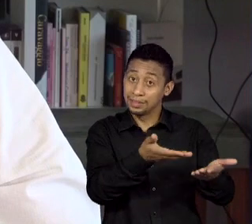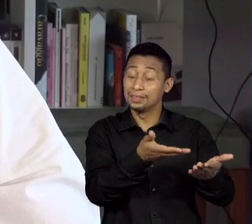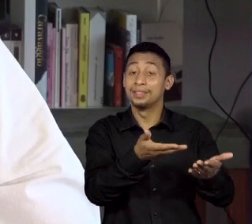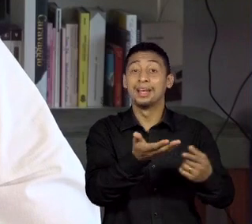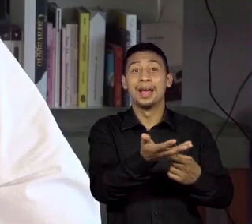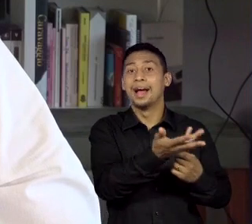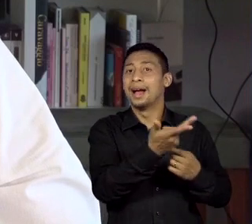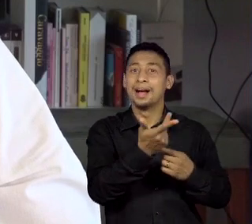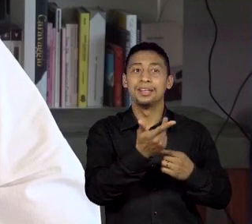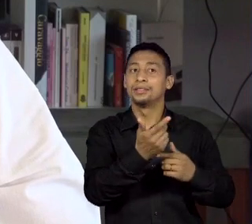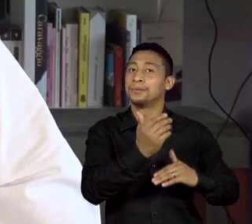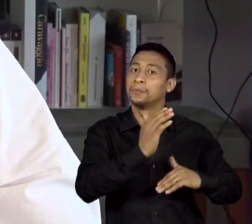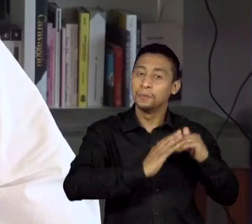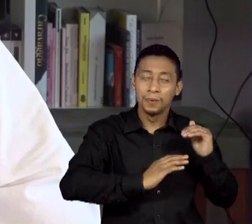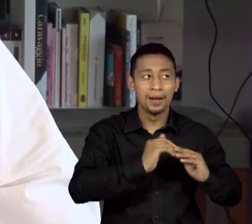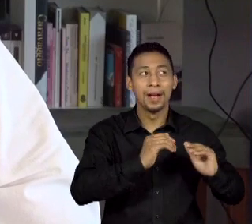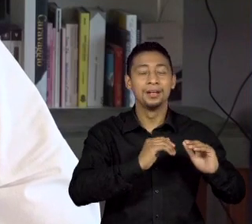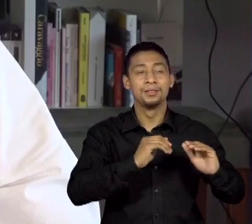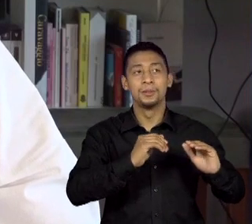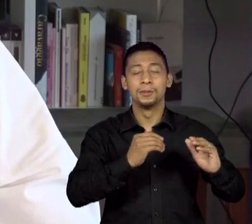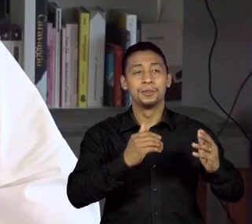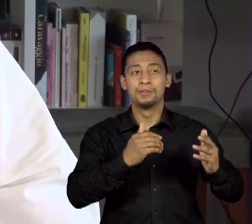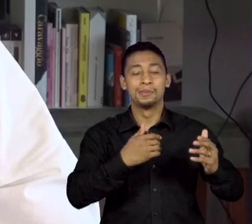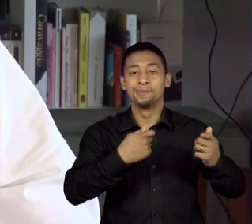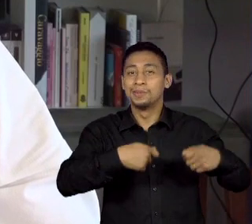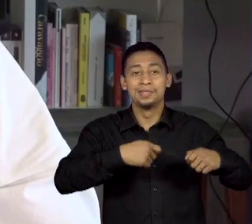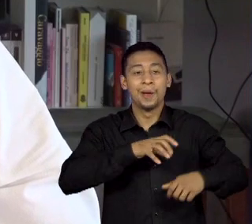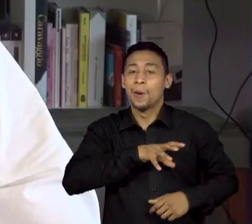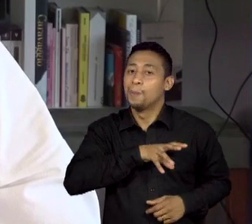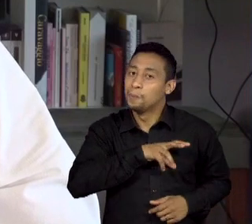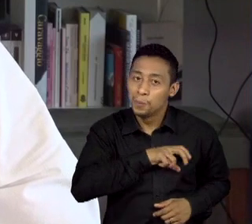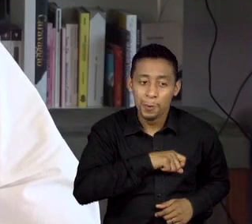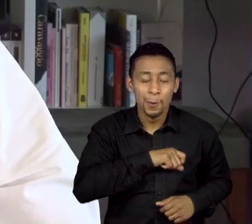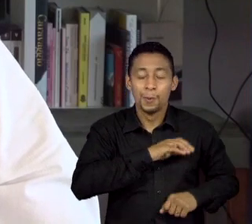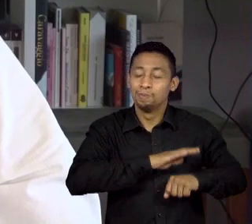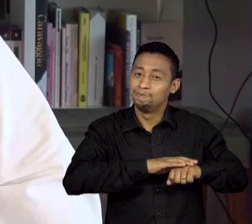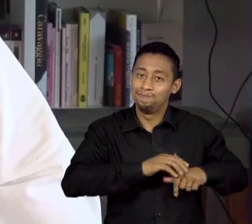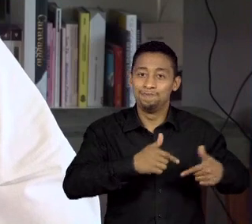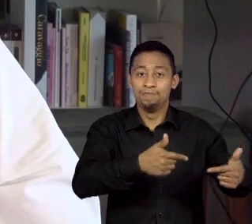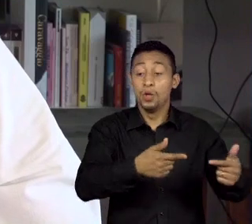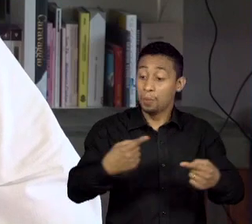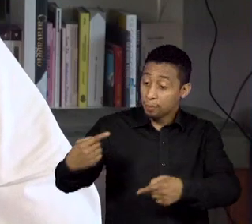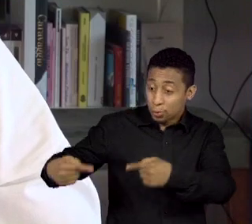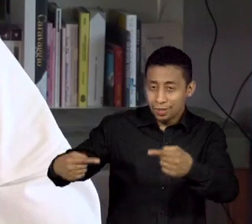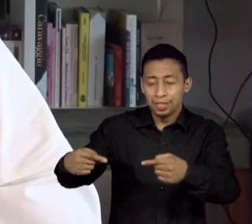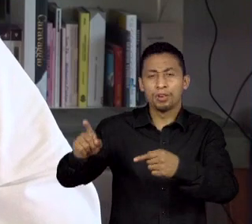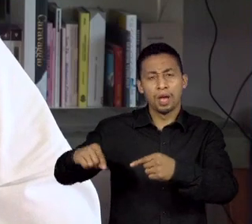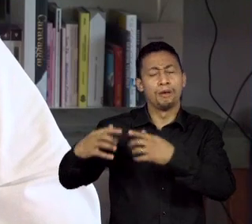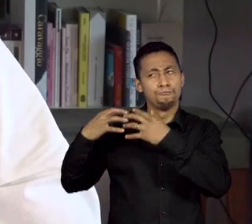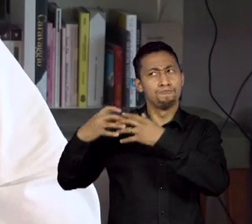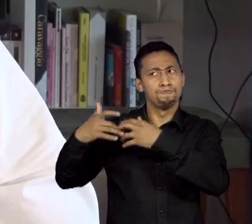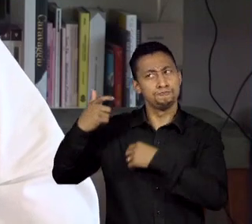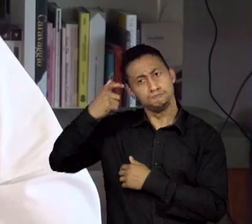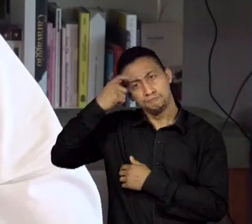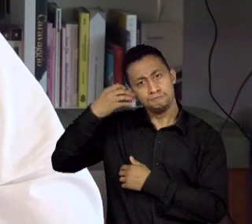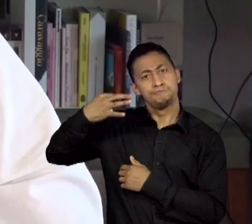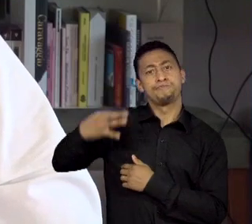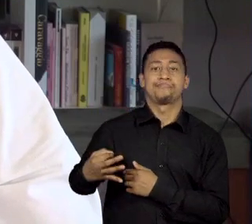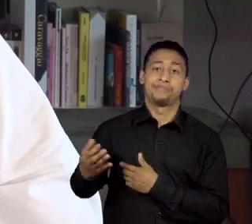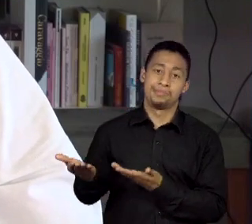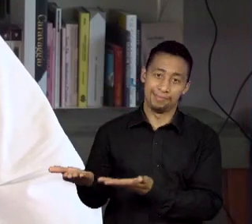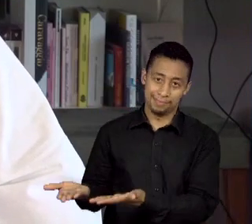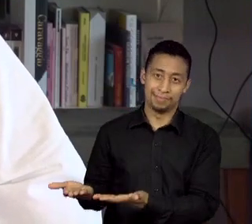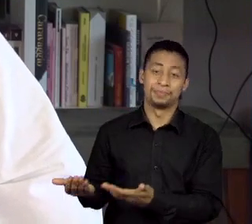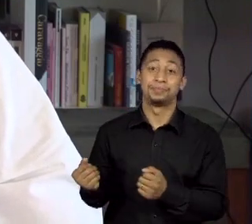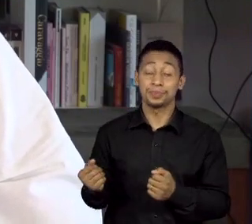uma atividade da paixão, né? Muito, né? A política é uma atividade da razão e tudo isso, e assim foi, né?